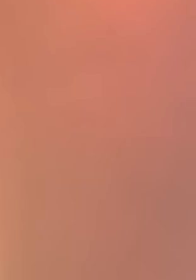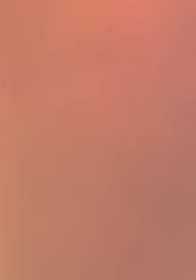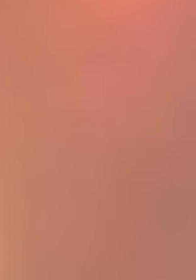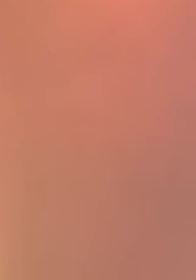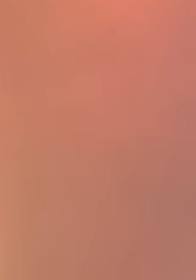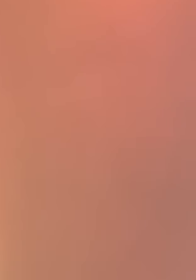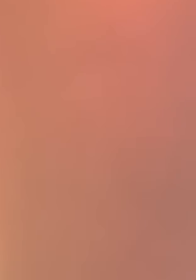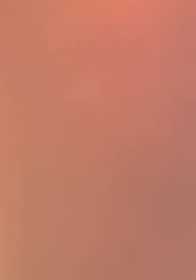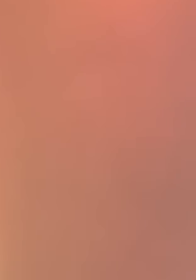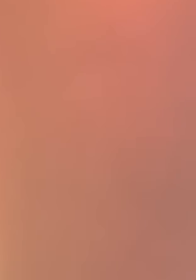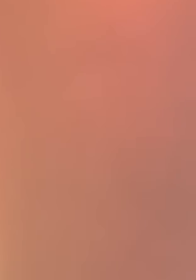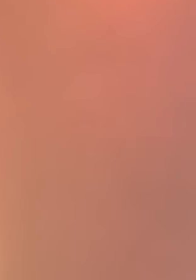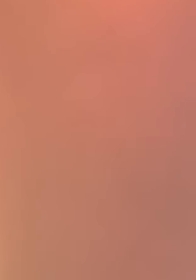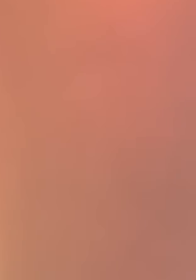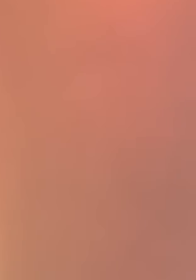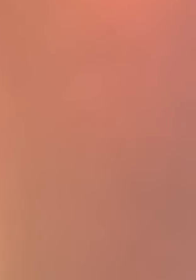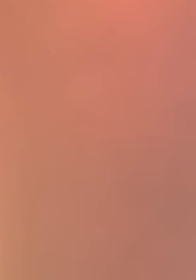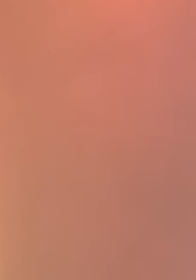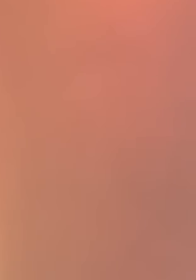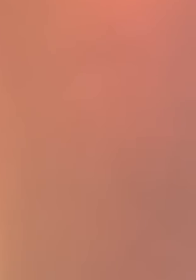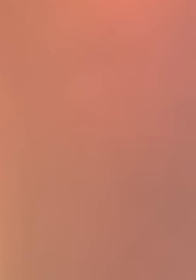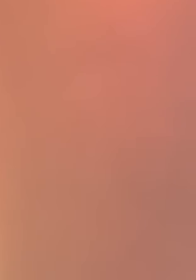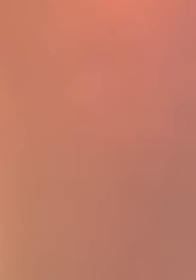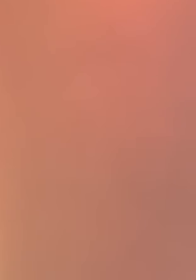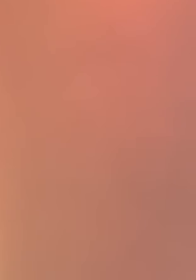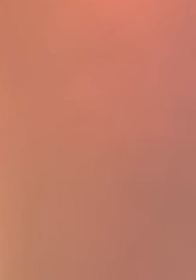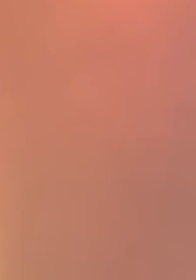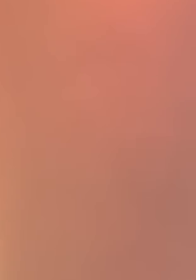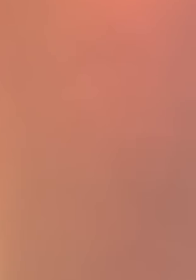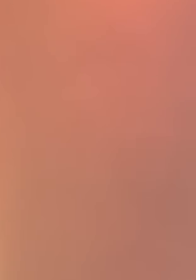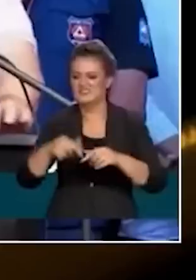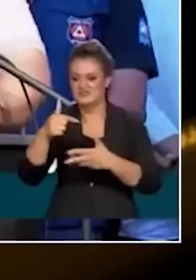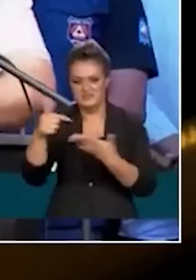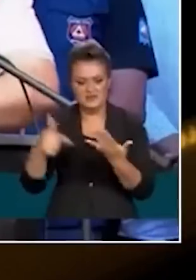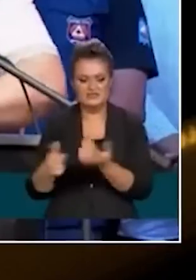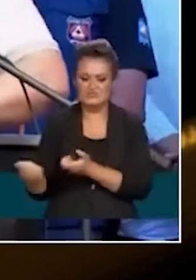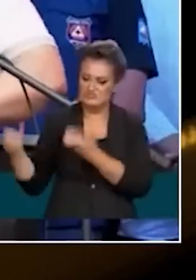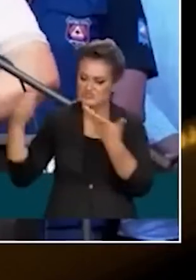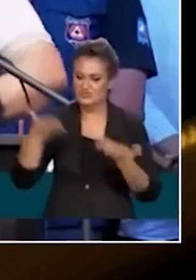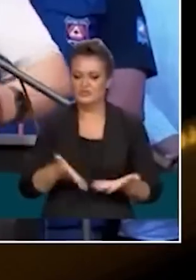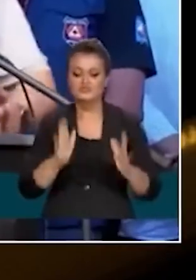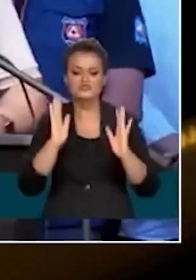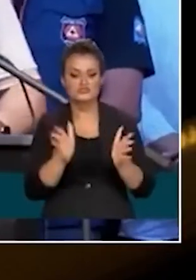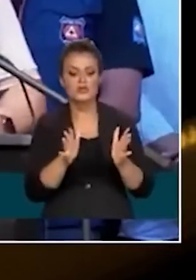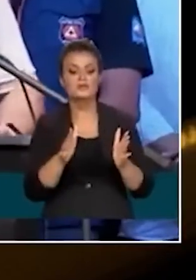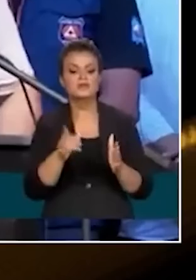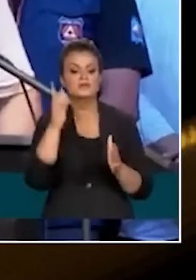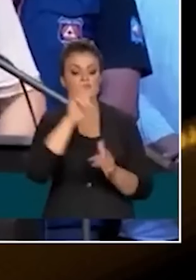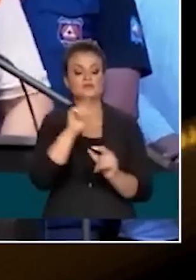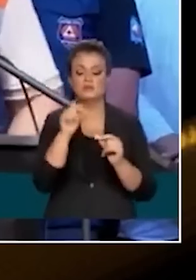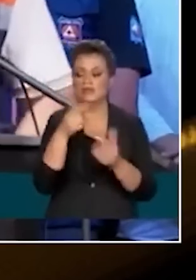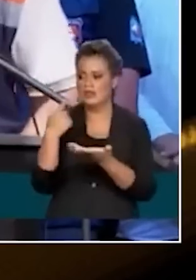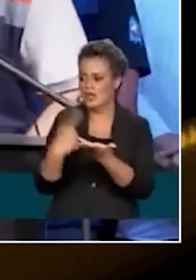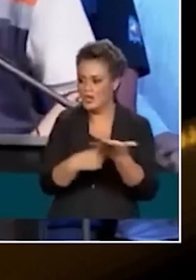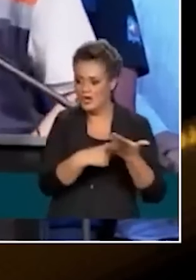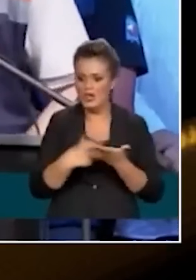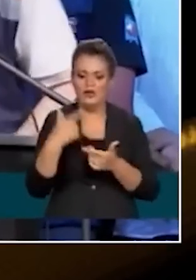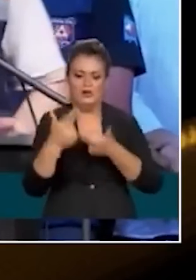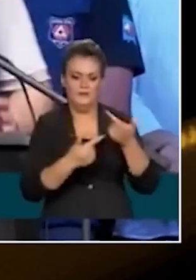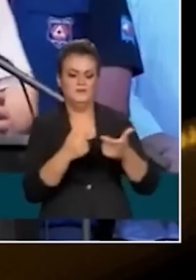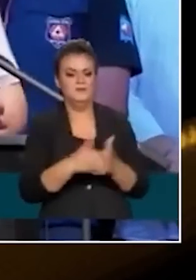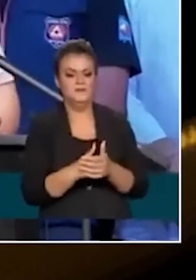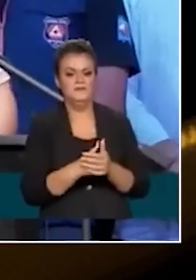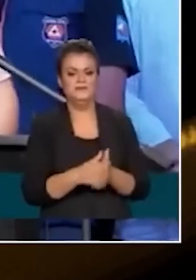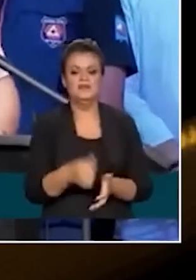percebe pela segurança no olhar e no discurso ele não é um orador de palanque você